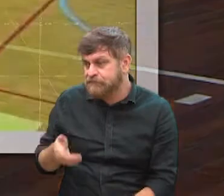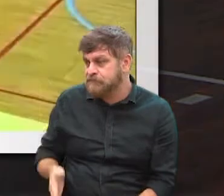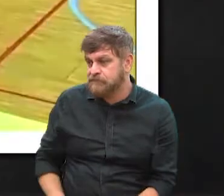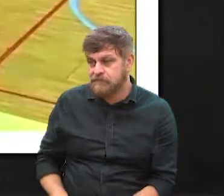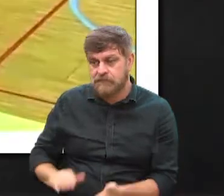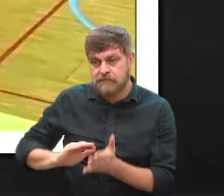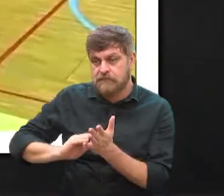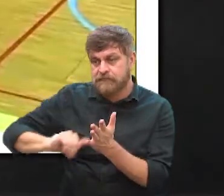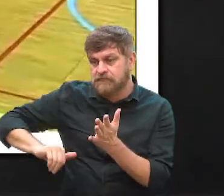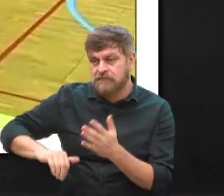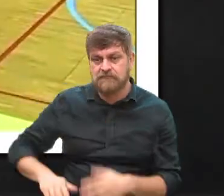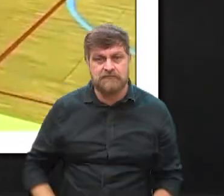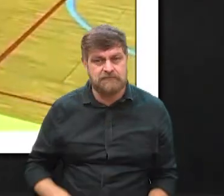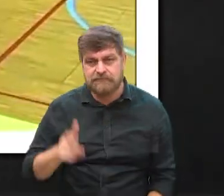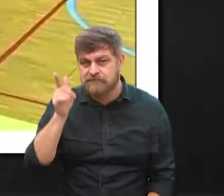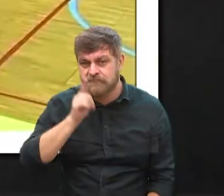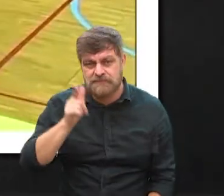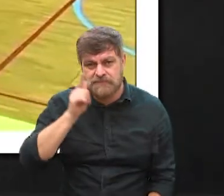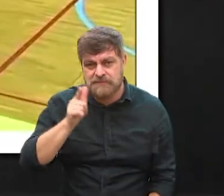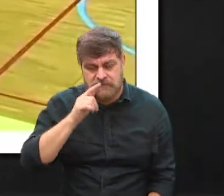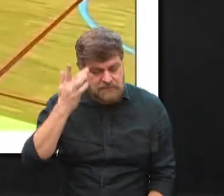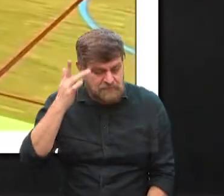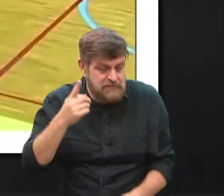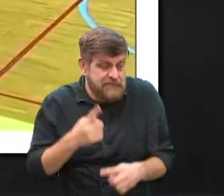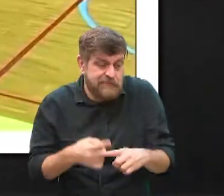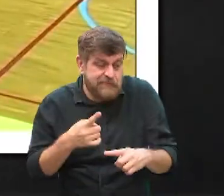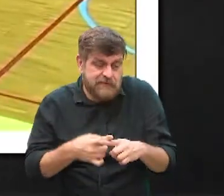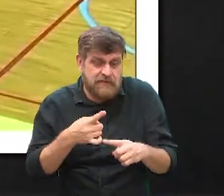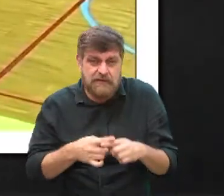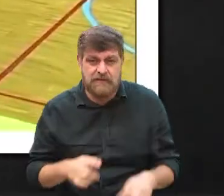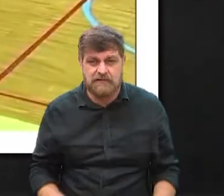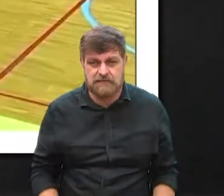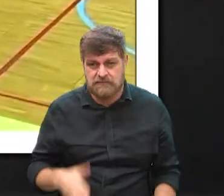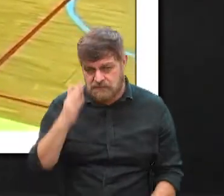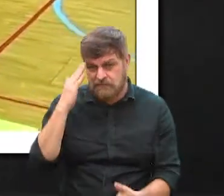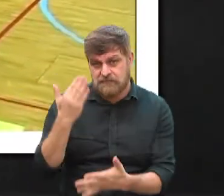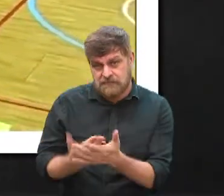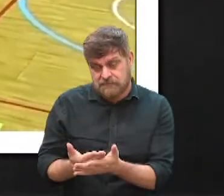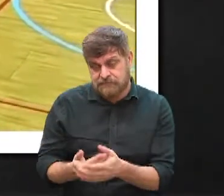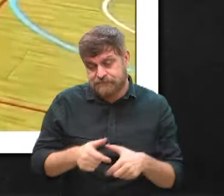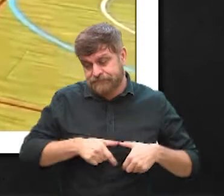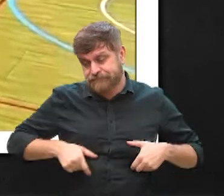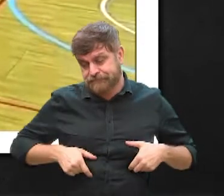fortíssimo. Não conseguiu por conta, eu não sei porquê, né? Talvez, acredito que seja por